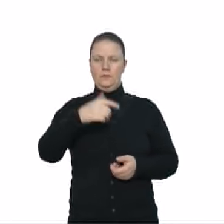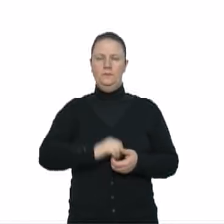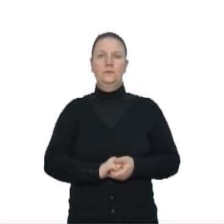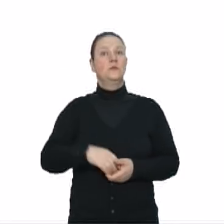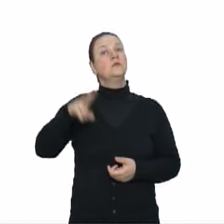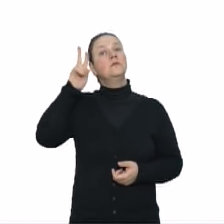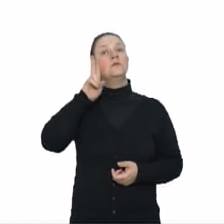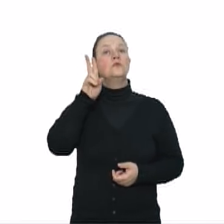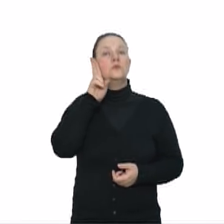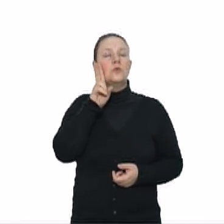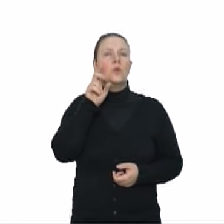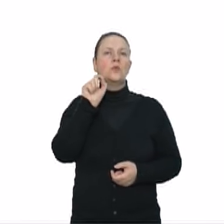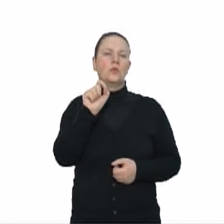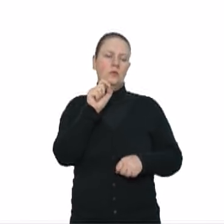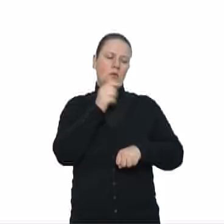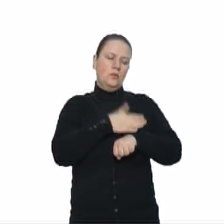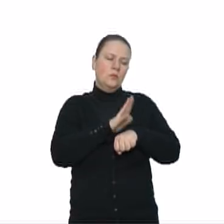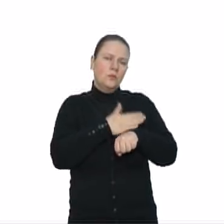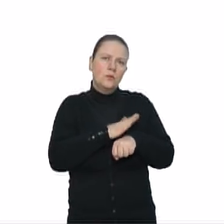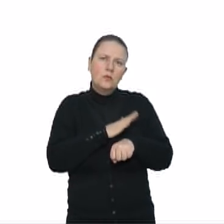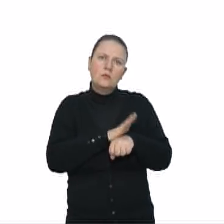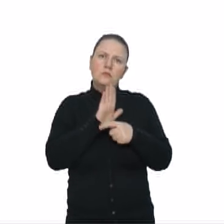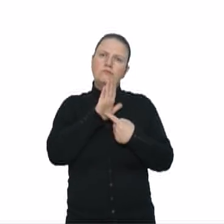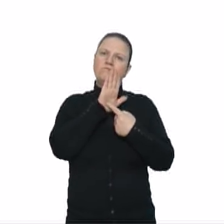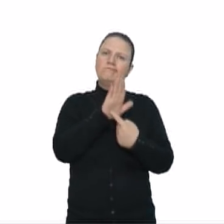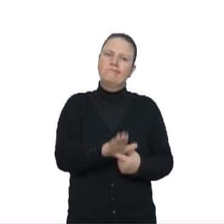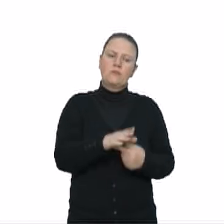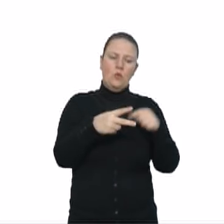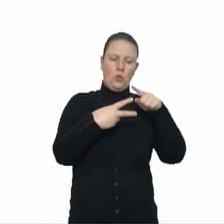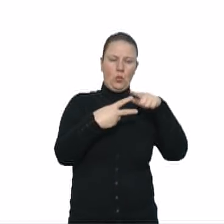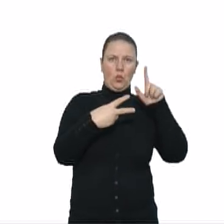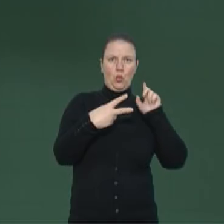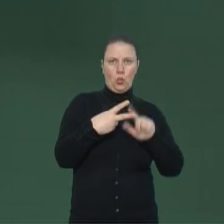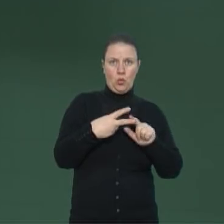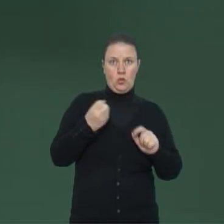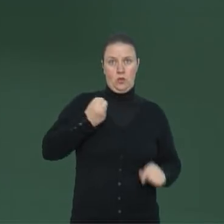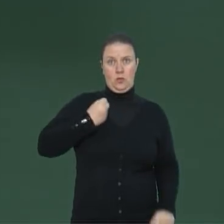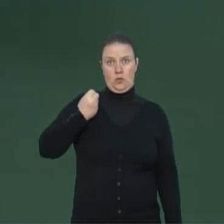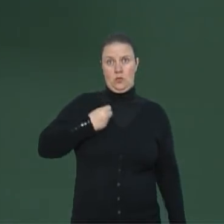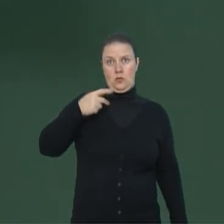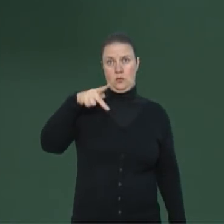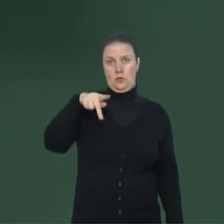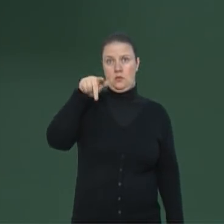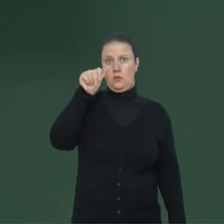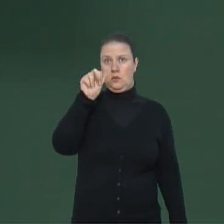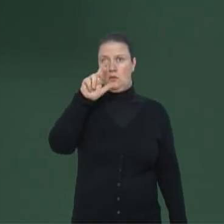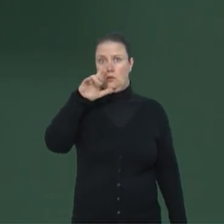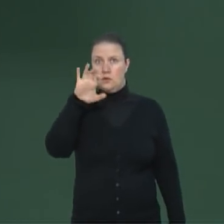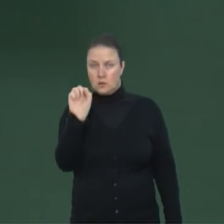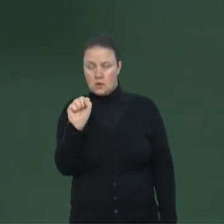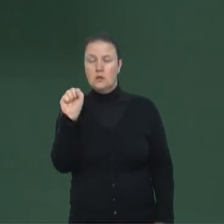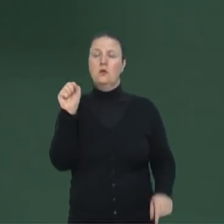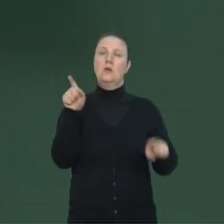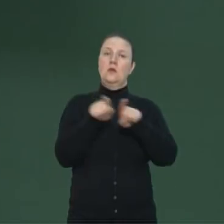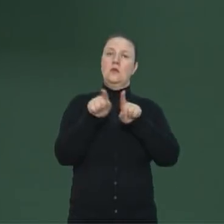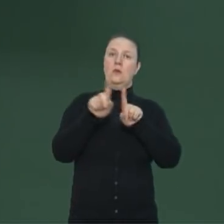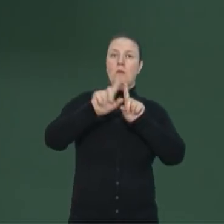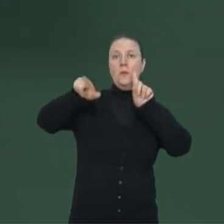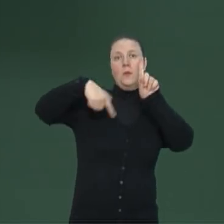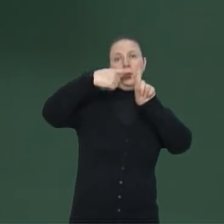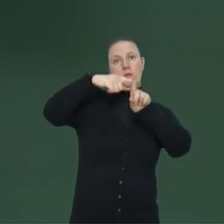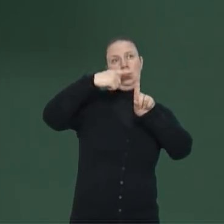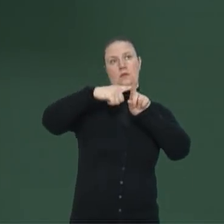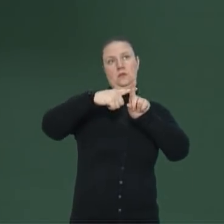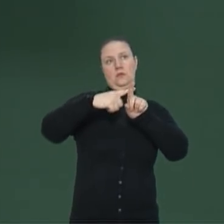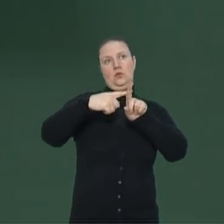do exercício, o exercício dizia que eram dois números pares positivos. Se são dois números pares positivos, eu